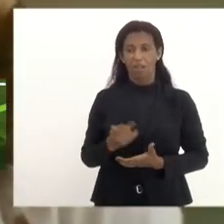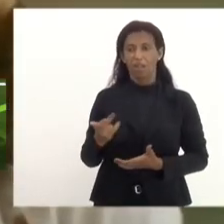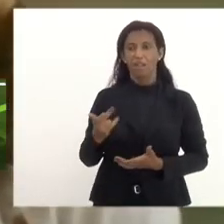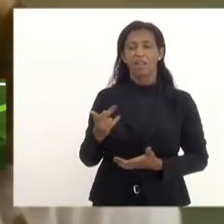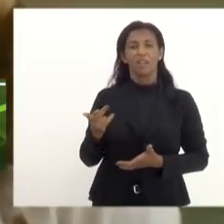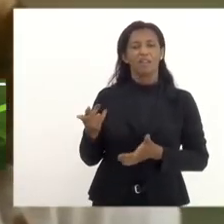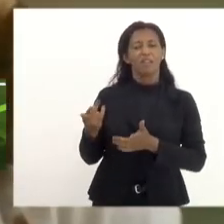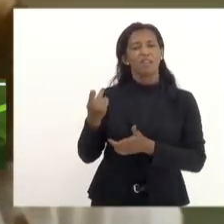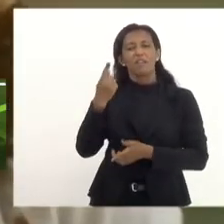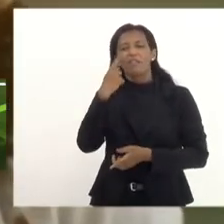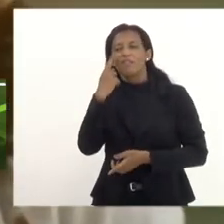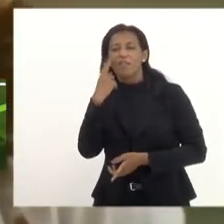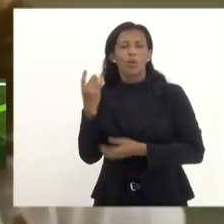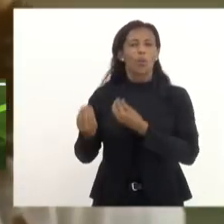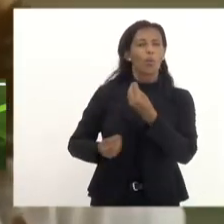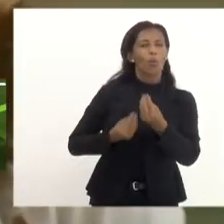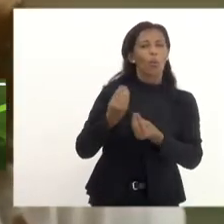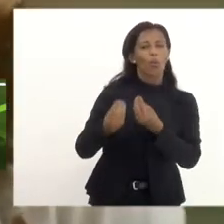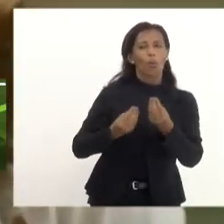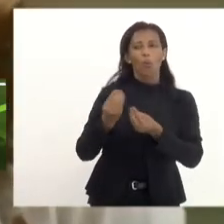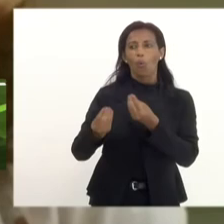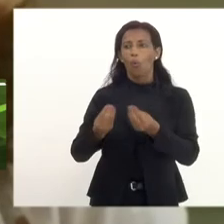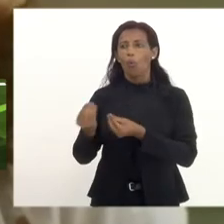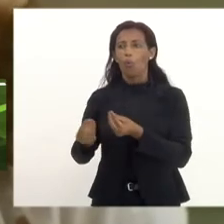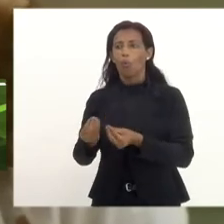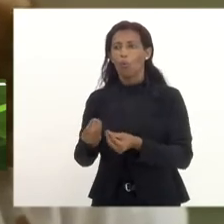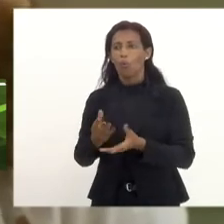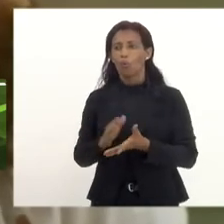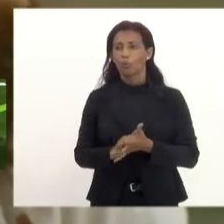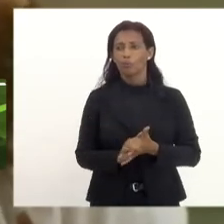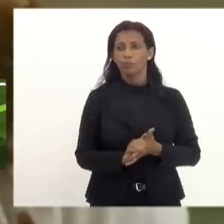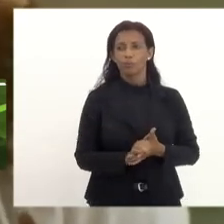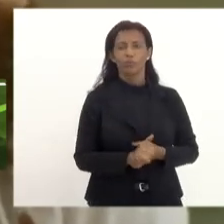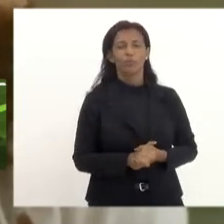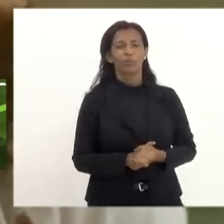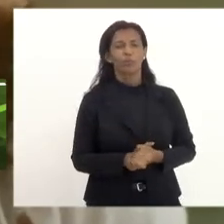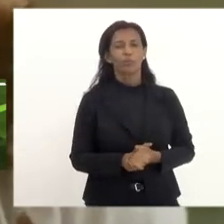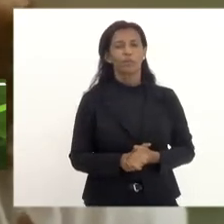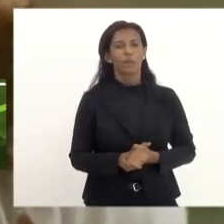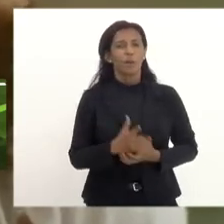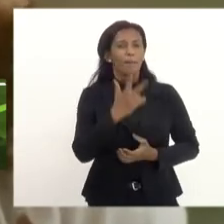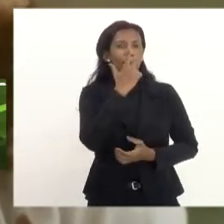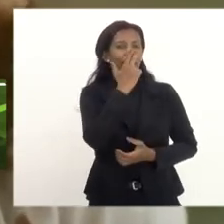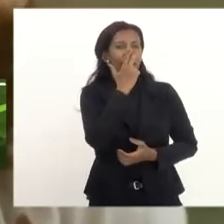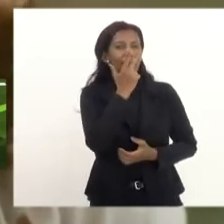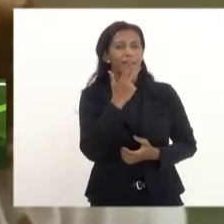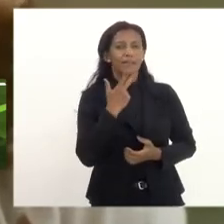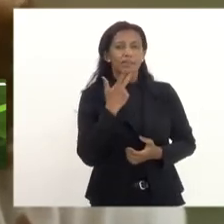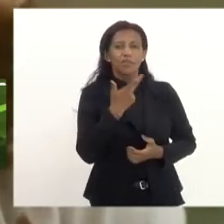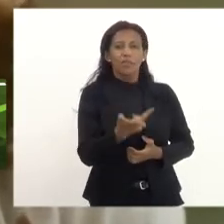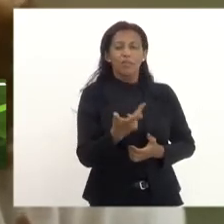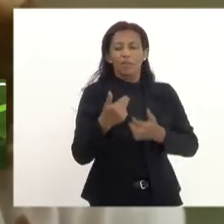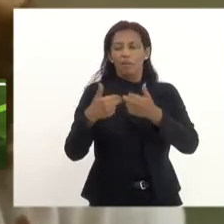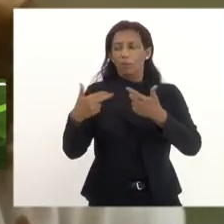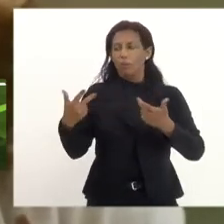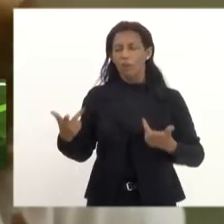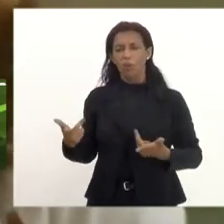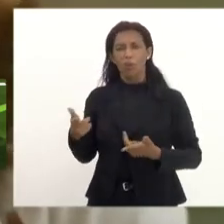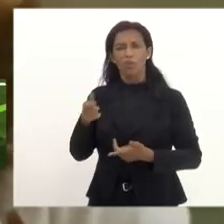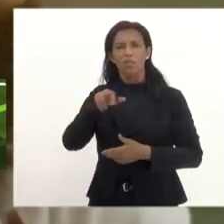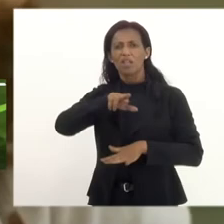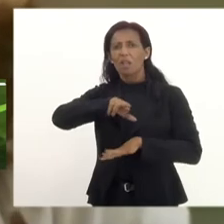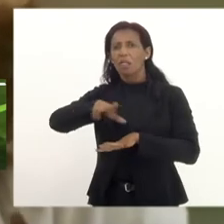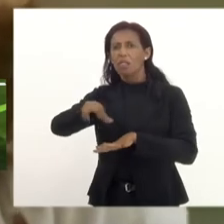previsibilidade, vamos ver como é que os nossos fornecedores se encaixam nisso, parece que a gente já está falando alguma coisa que não é